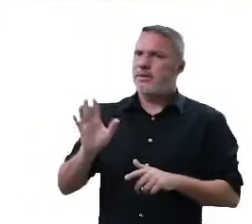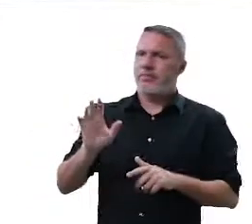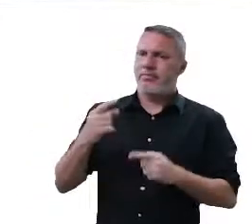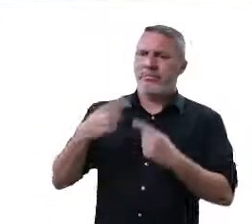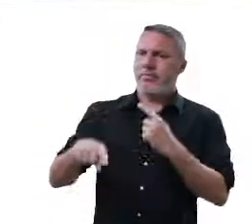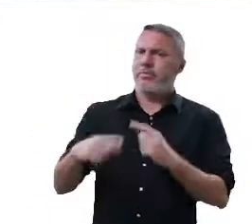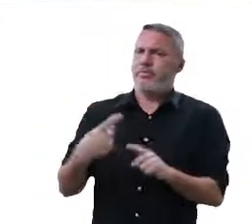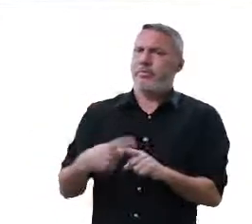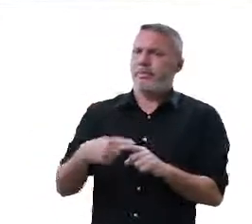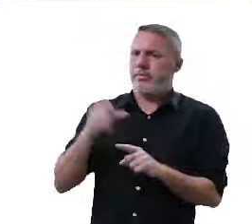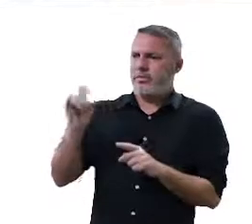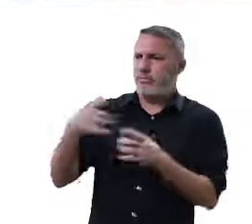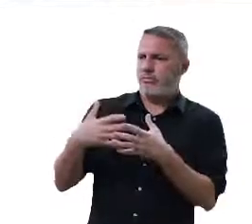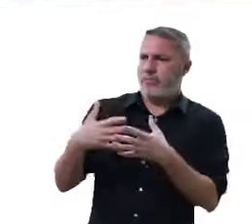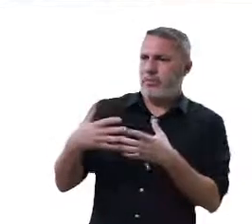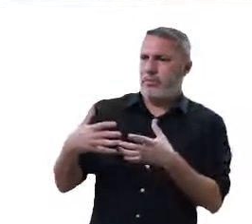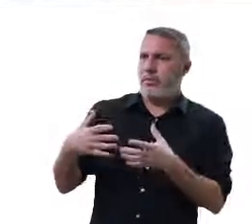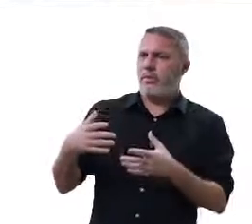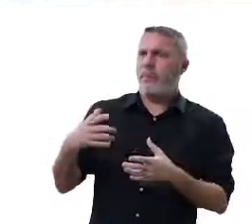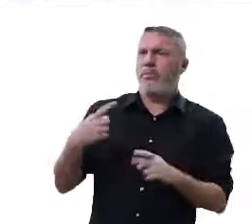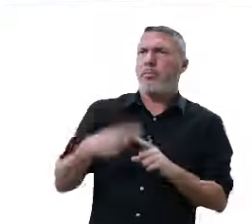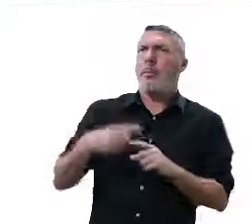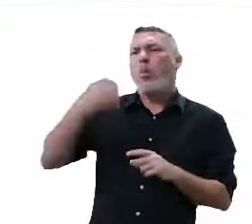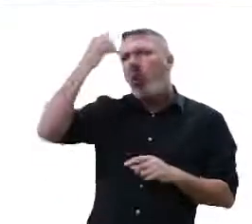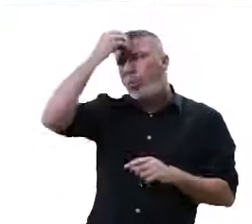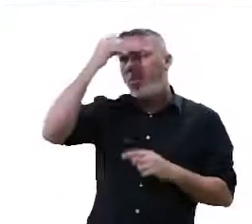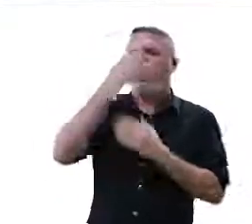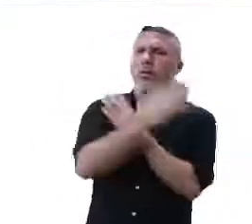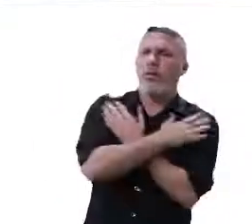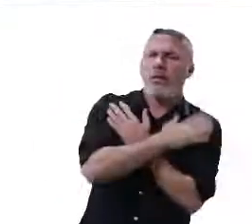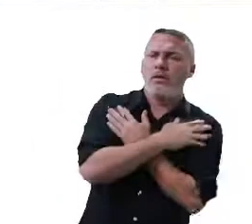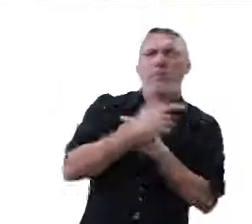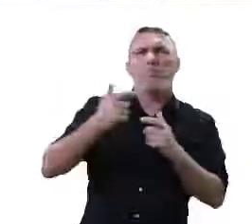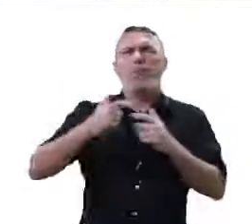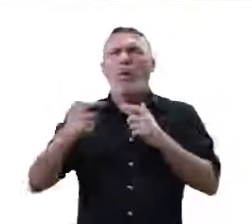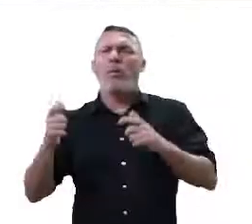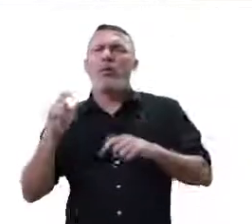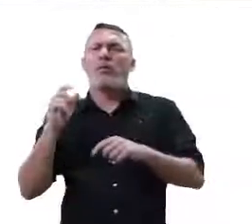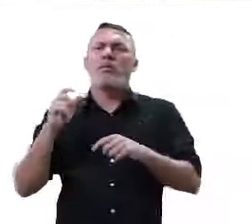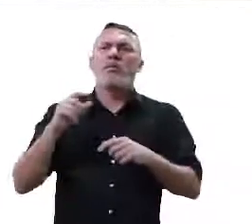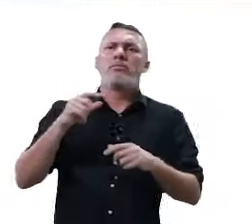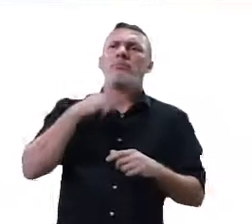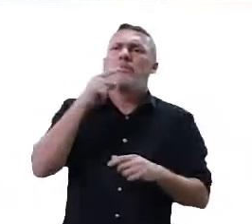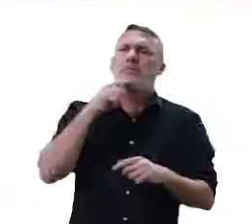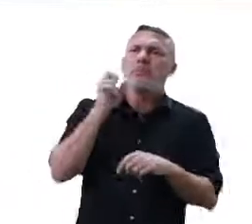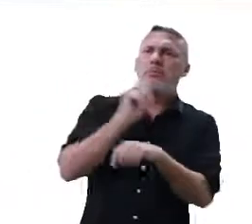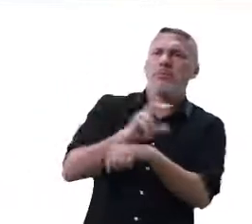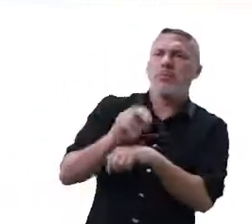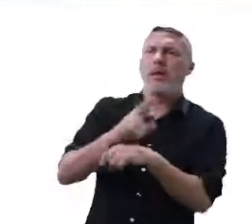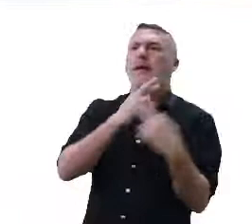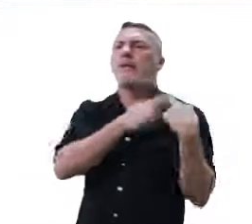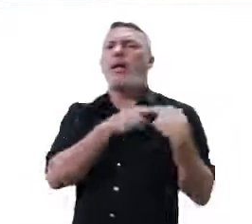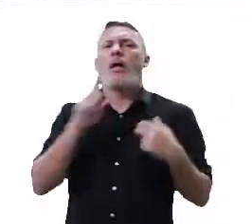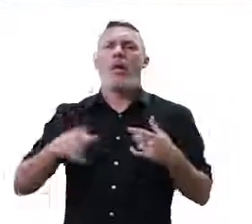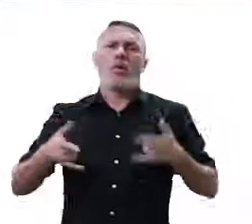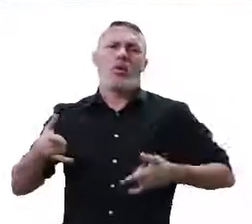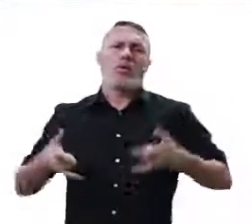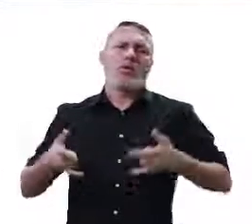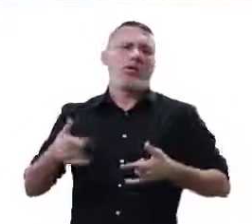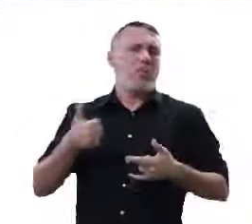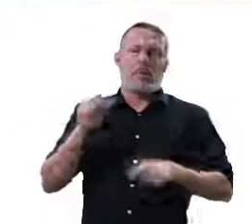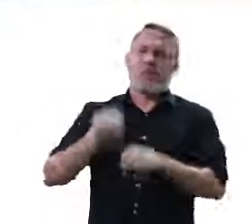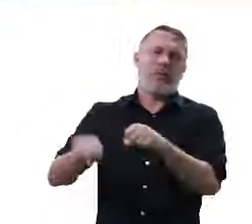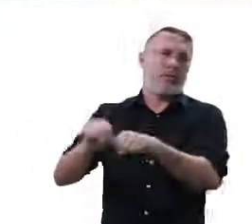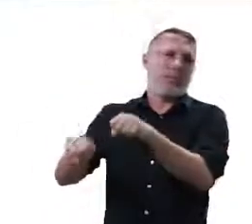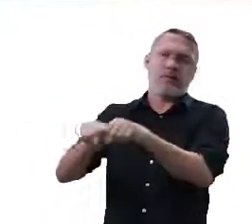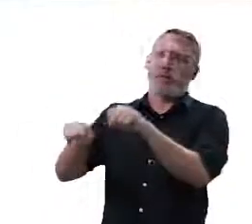do processo diz o seguinte: o culpado do desemprego da massa trabalhadora, né, responsável por isso é a máquina. Então,